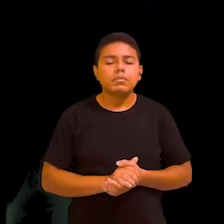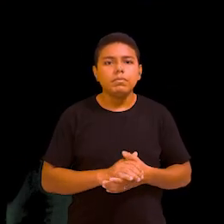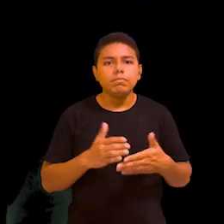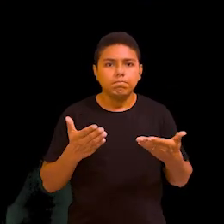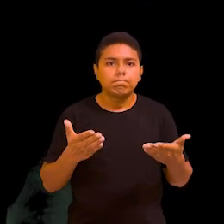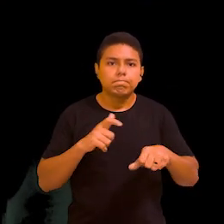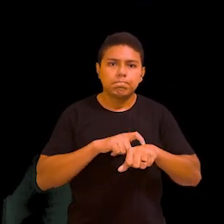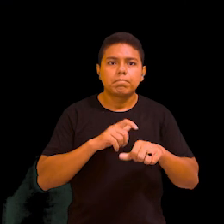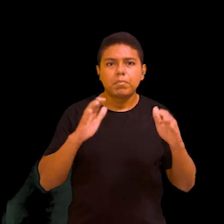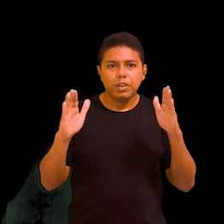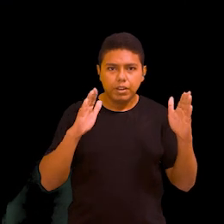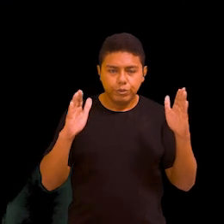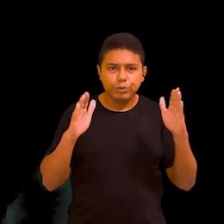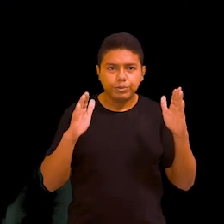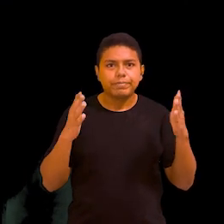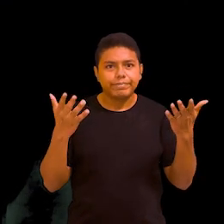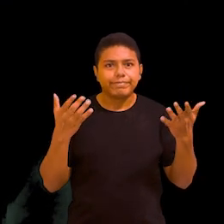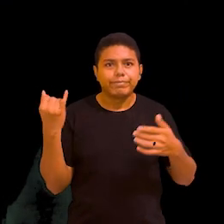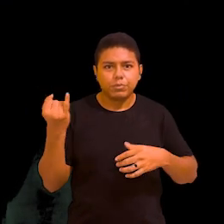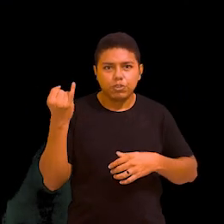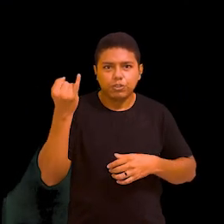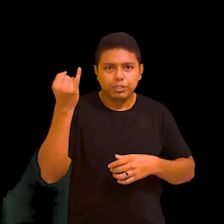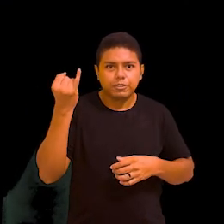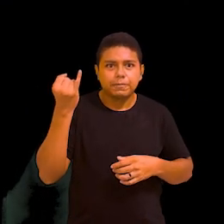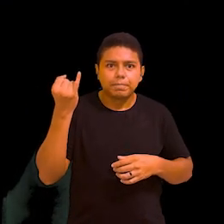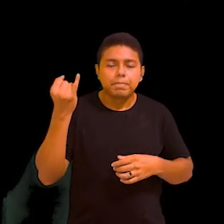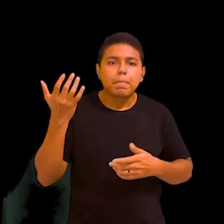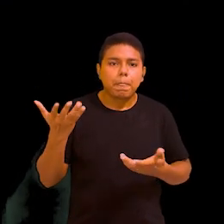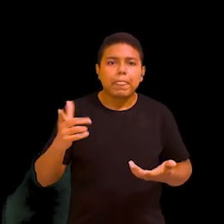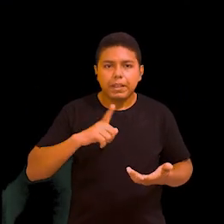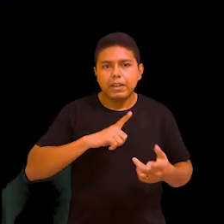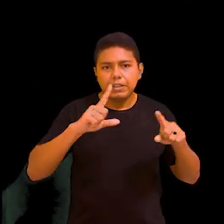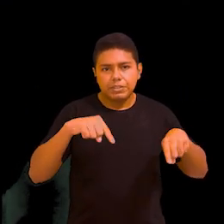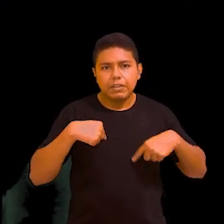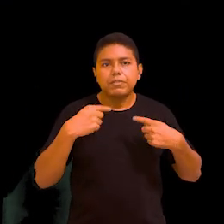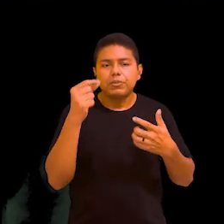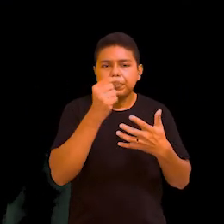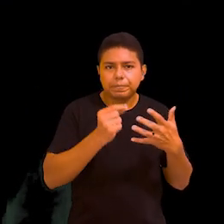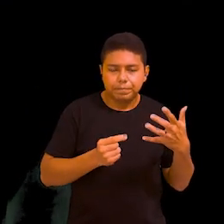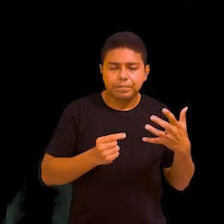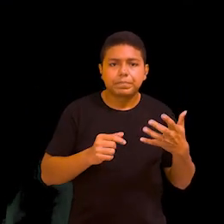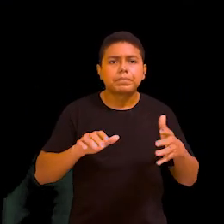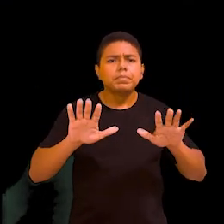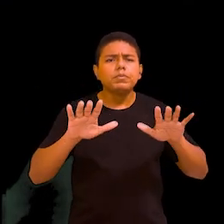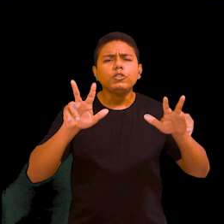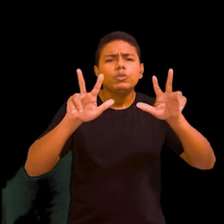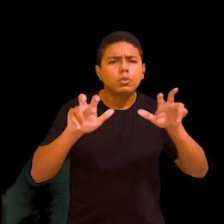à rede de apoio para esse período puerperal. Como já vimos, tem